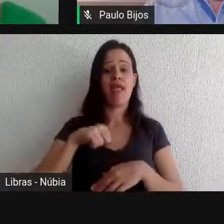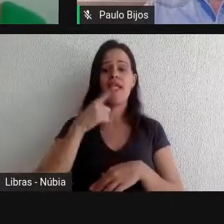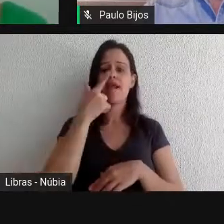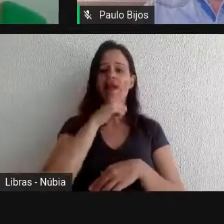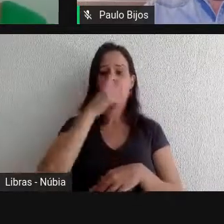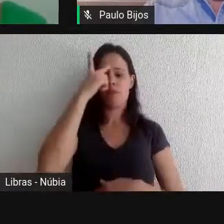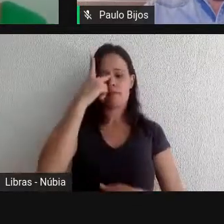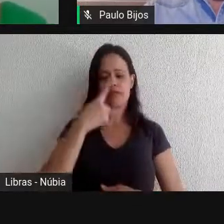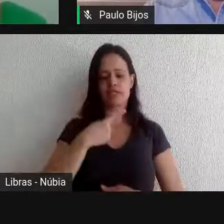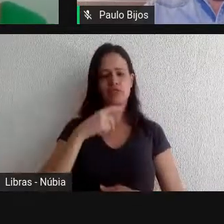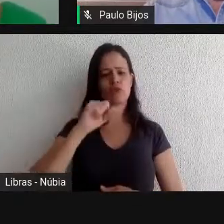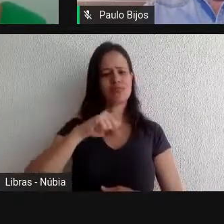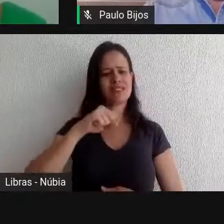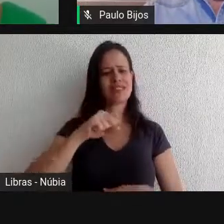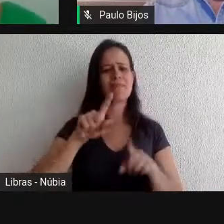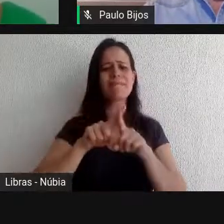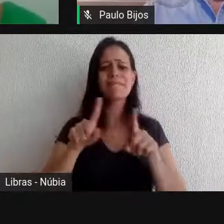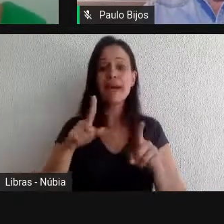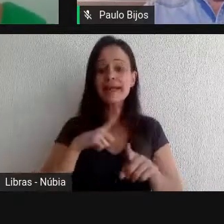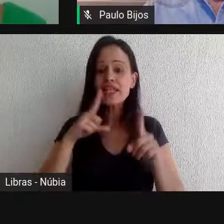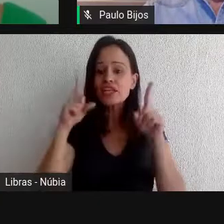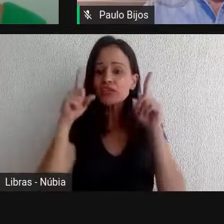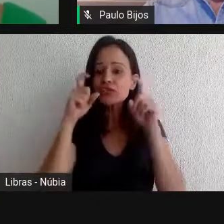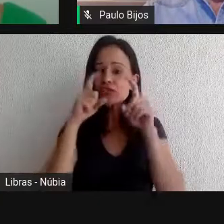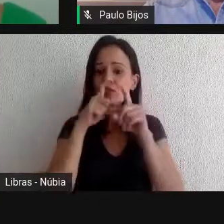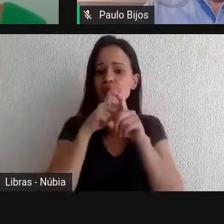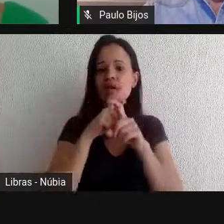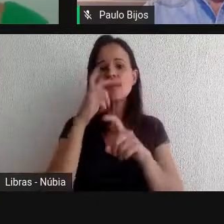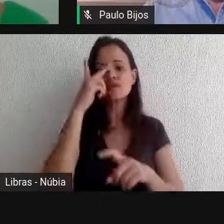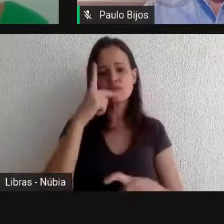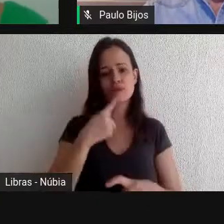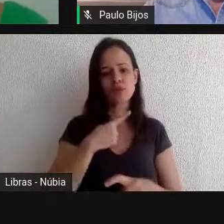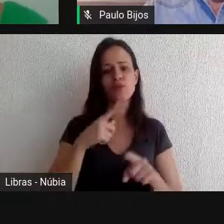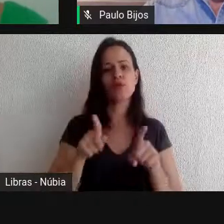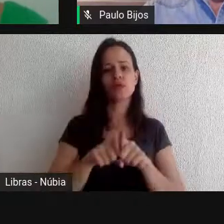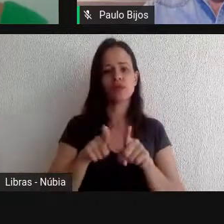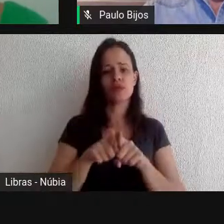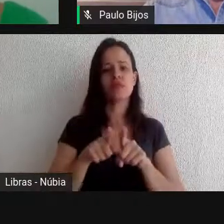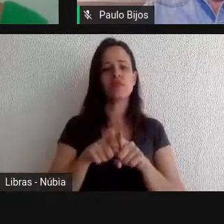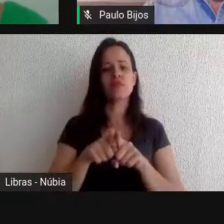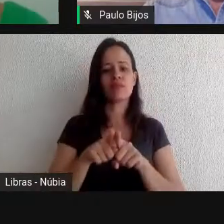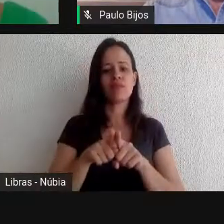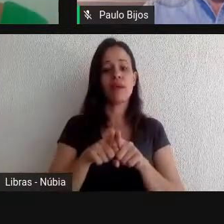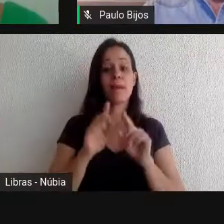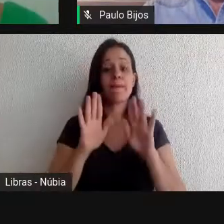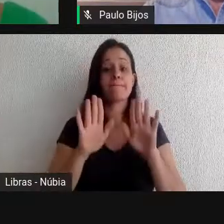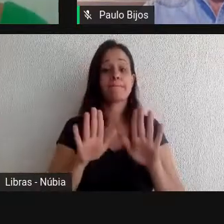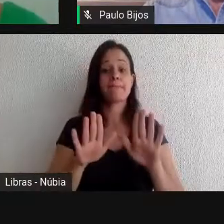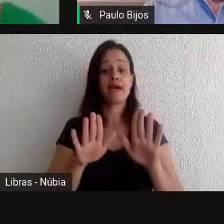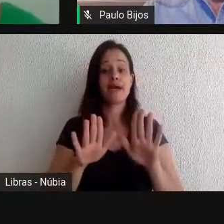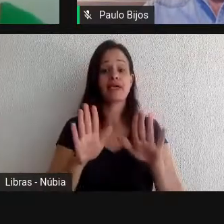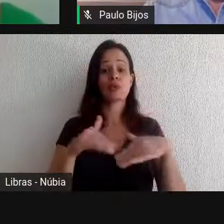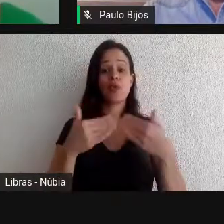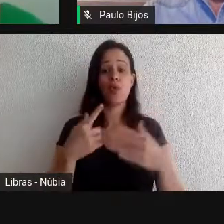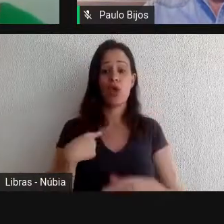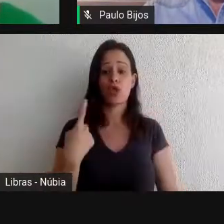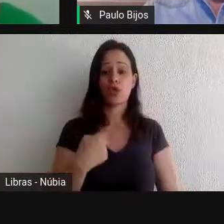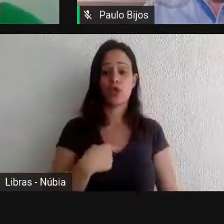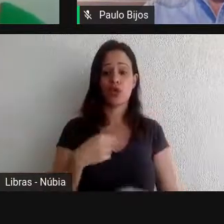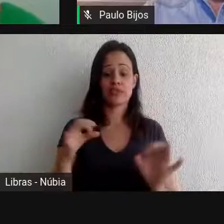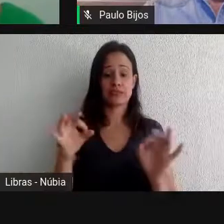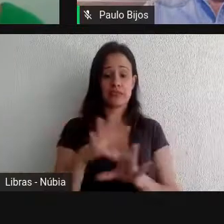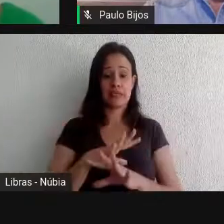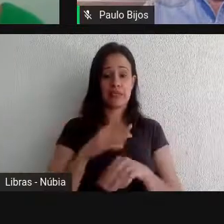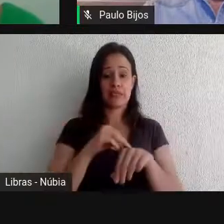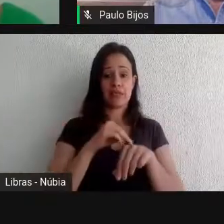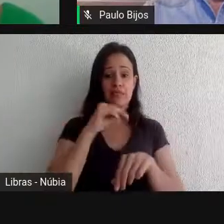dúvida, mas é uma dificuldade também, é muito pessoal, né? Entretanto, quando a gente termina o mestrado,